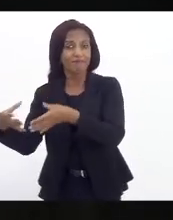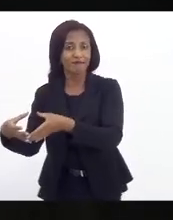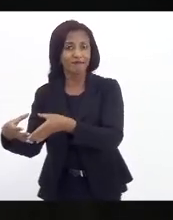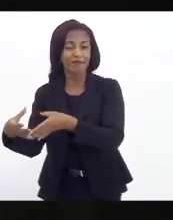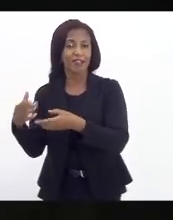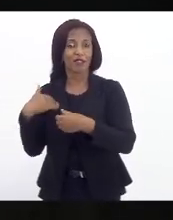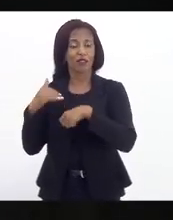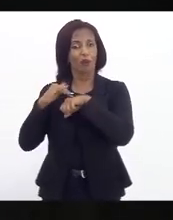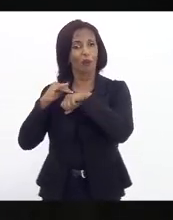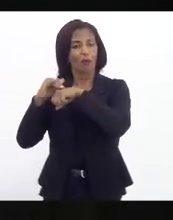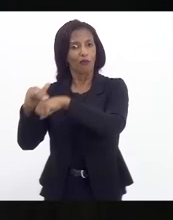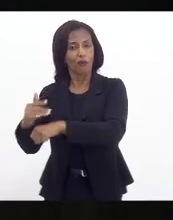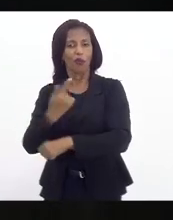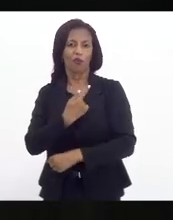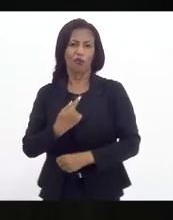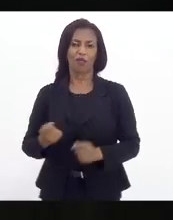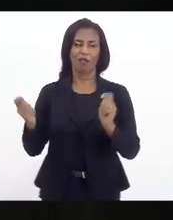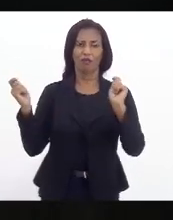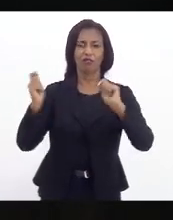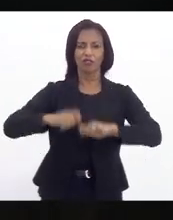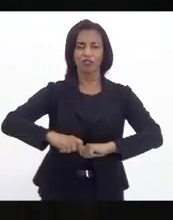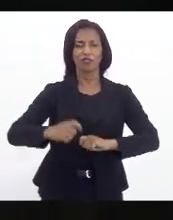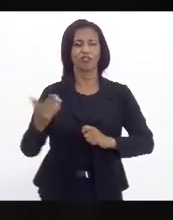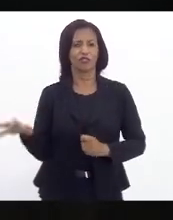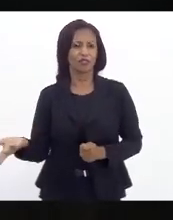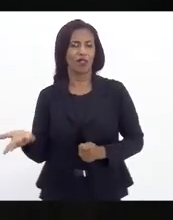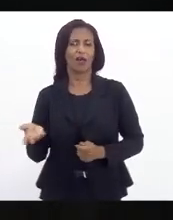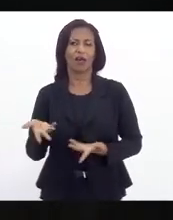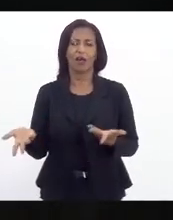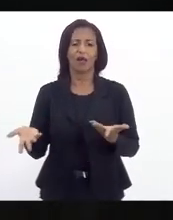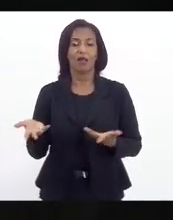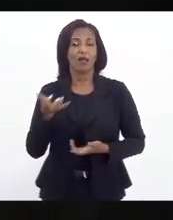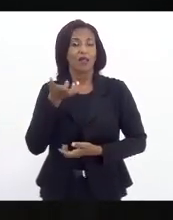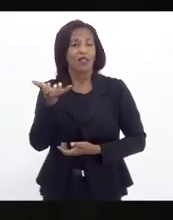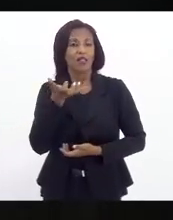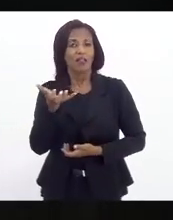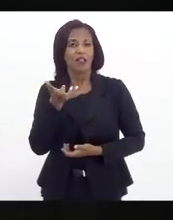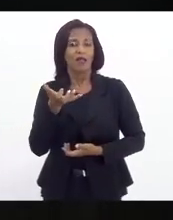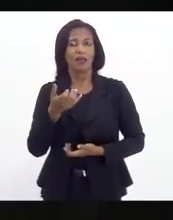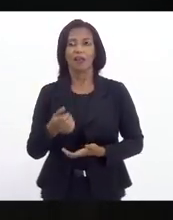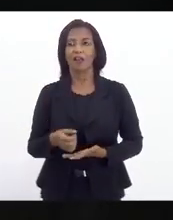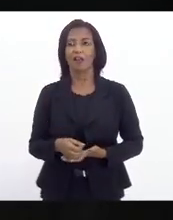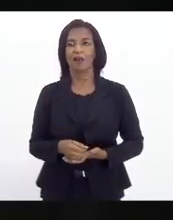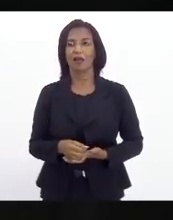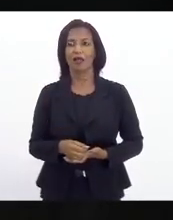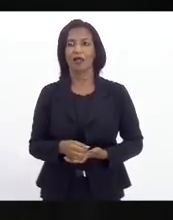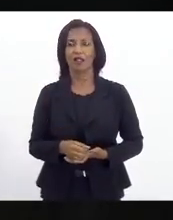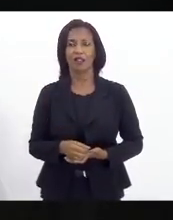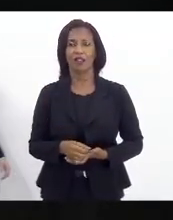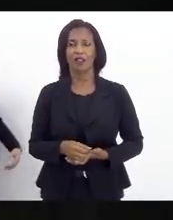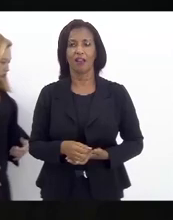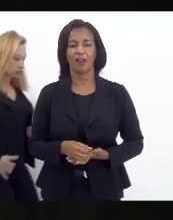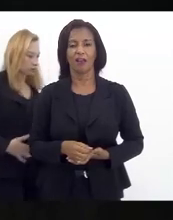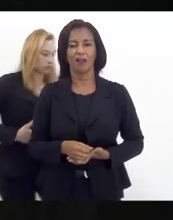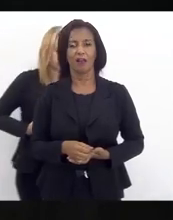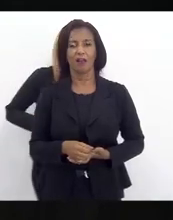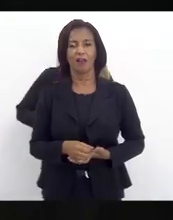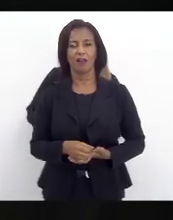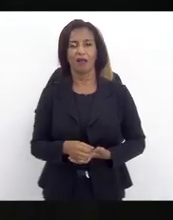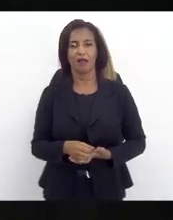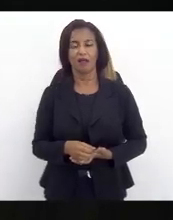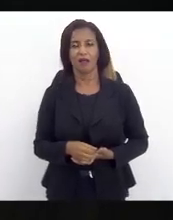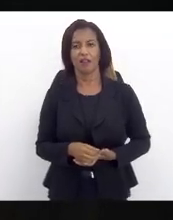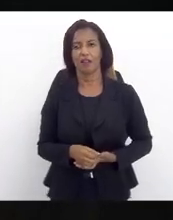conversei com o governador da possibilidade de fazer os concursos, de fazer tudo. Eles estão determinados a não aceitar, querem fazer a fusão.